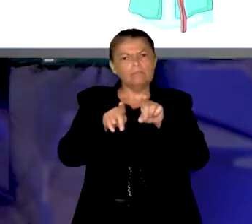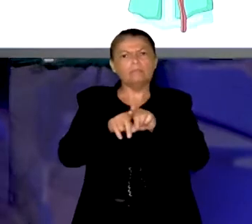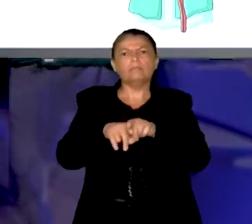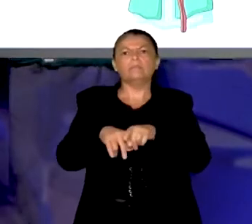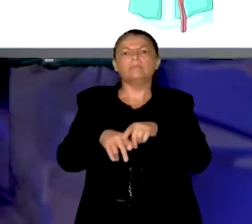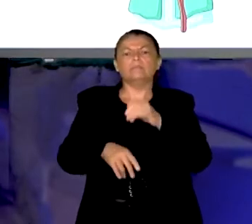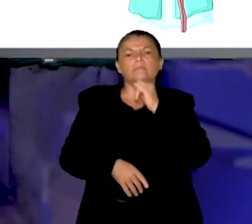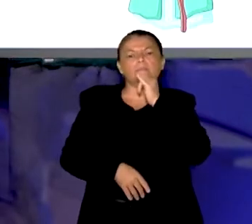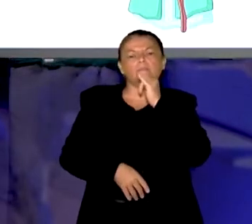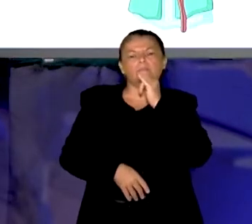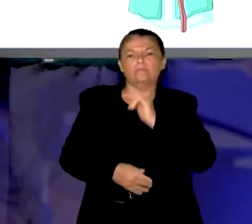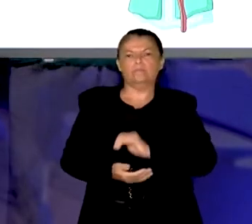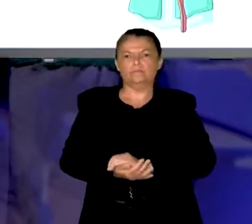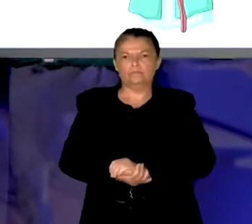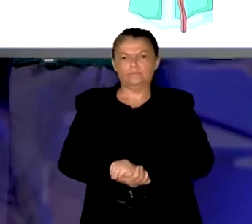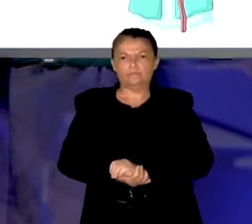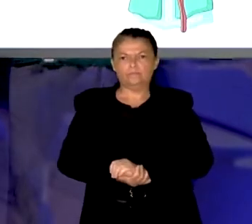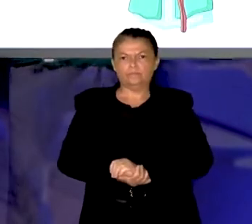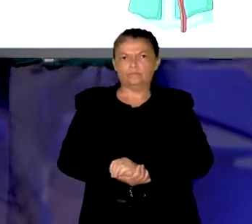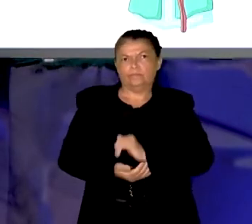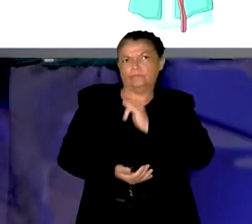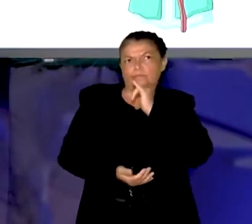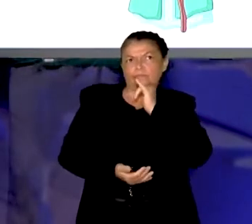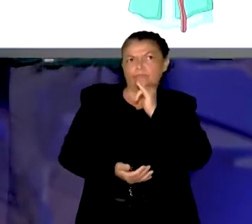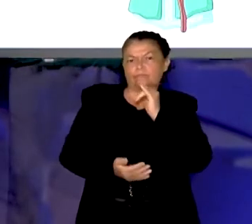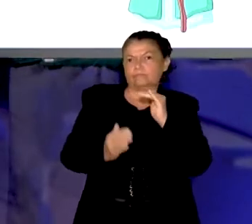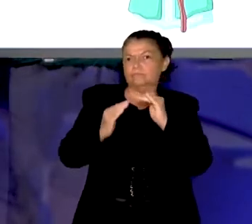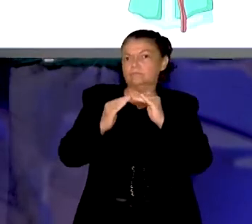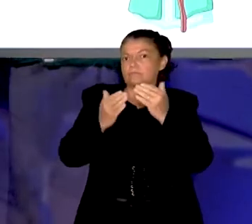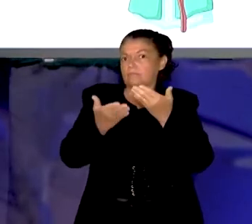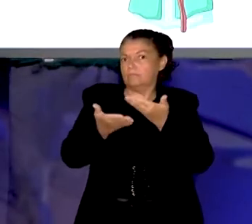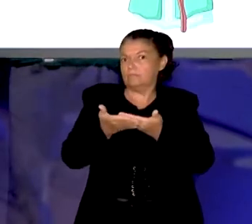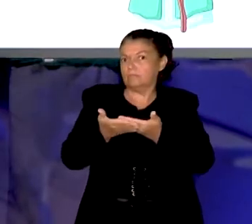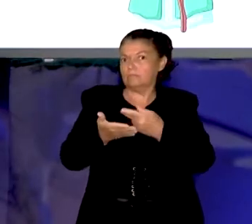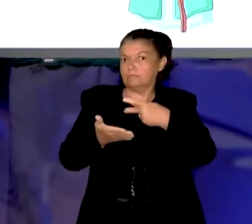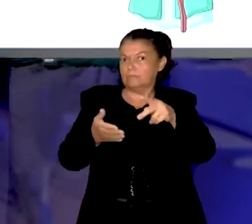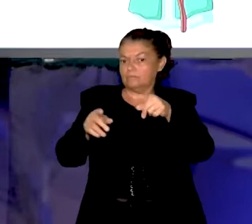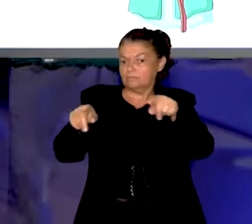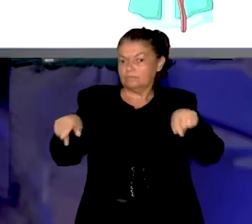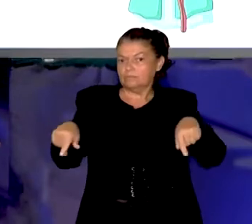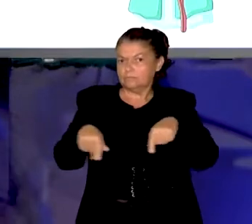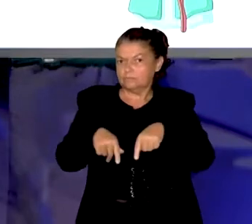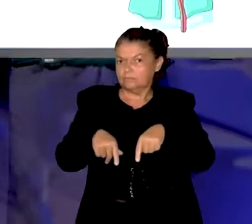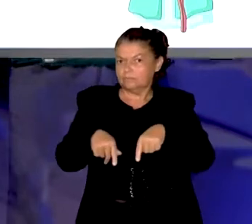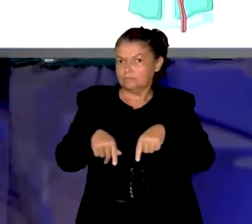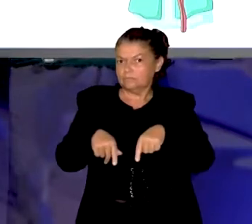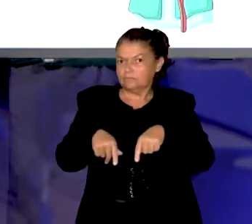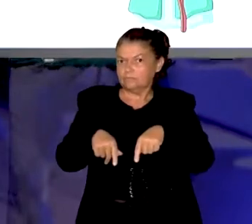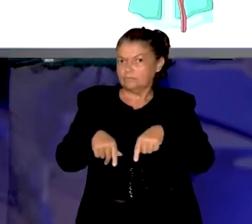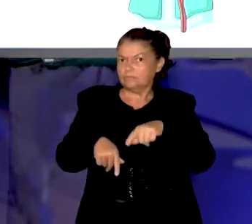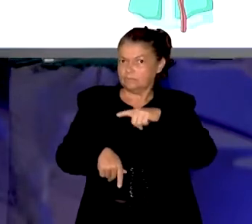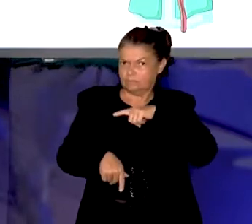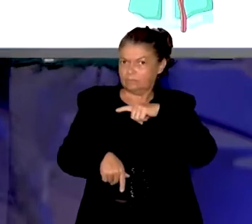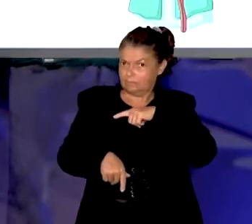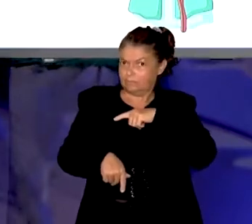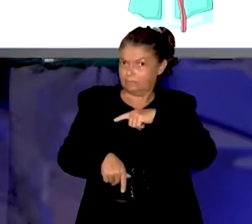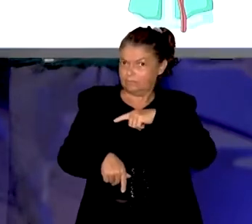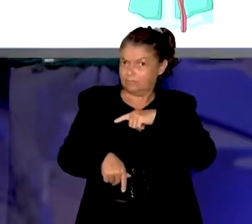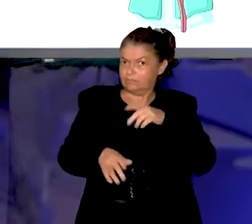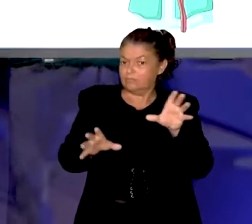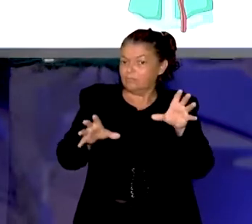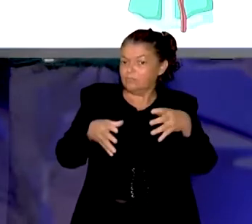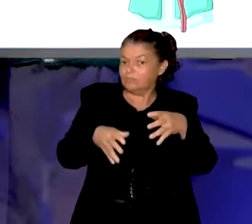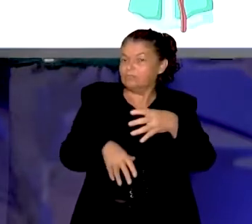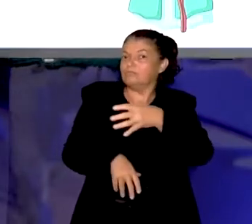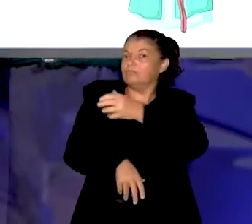Por exemplo, em nossa escola, na sua turma, não tem o líder da turma, não é verdade? E